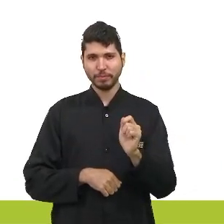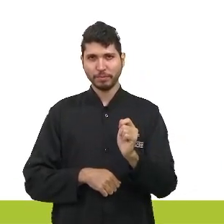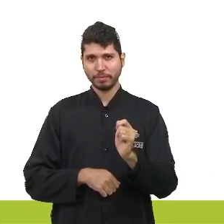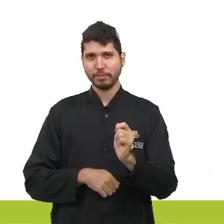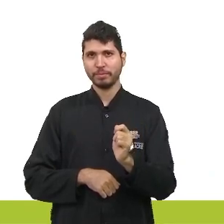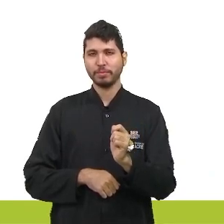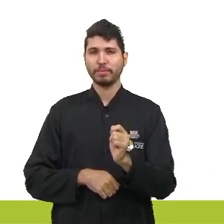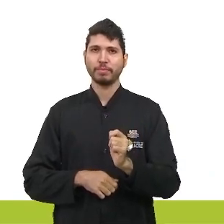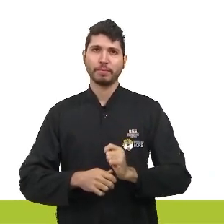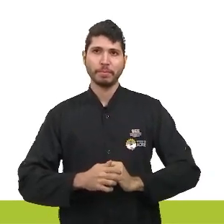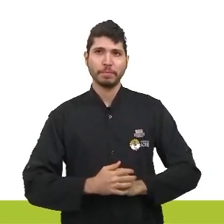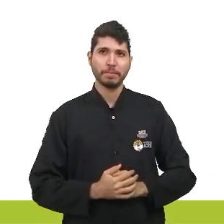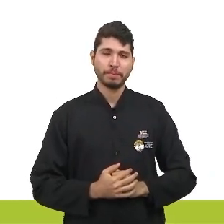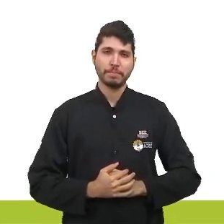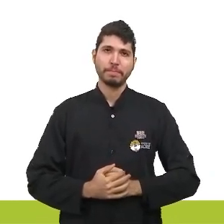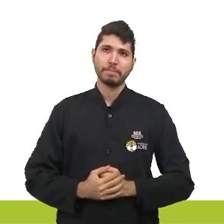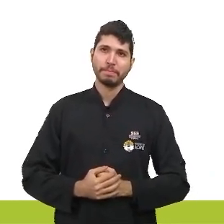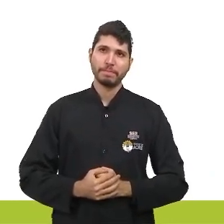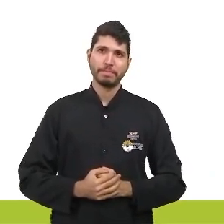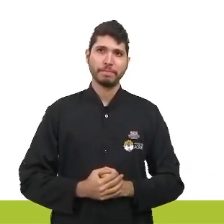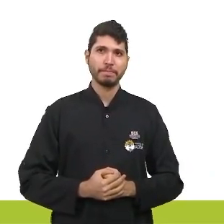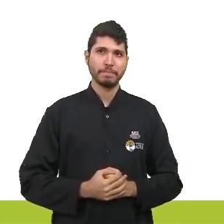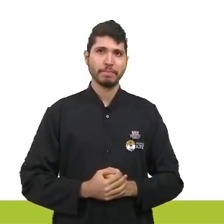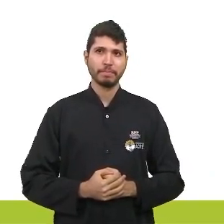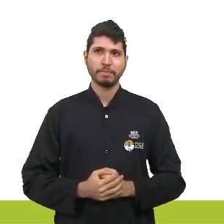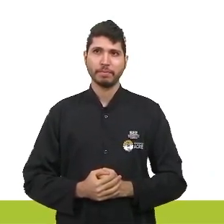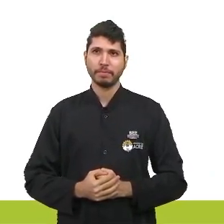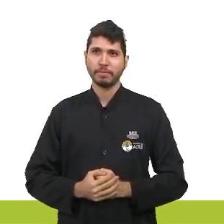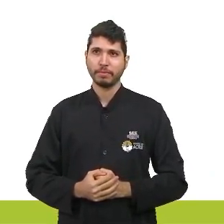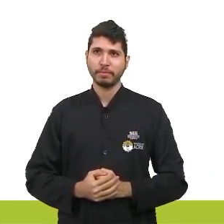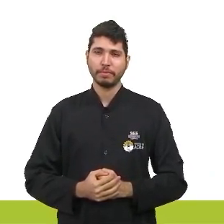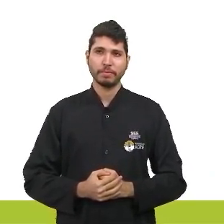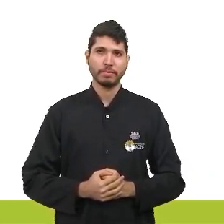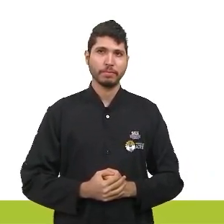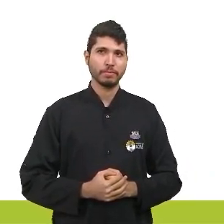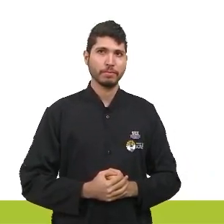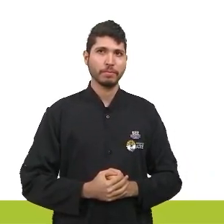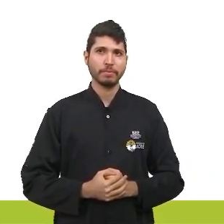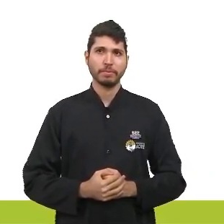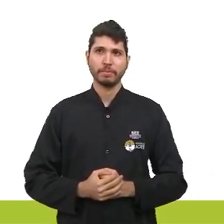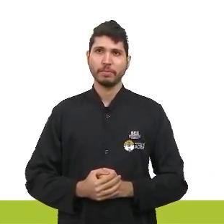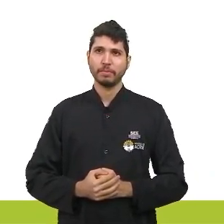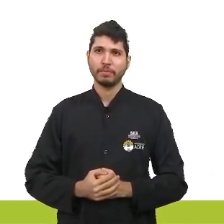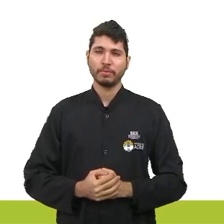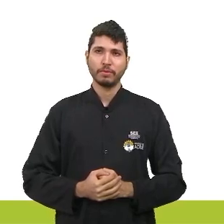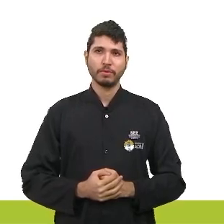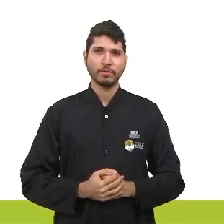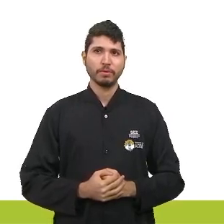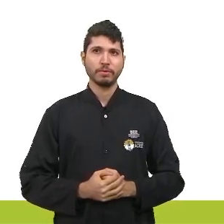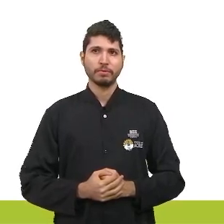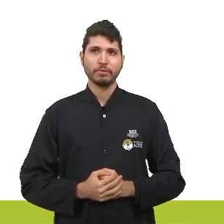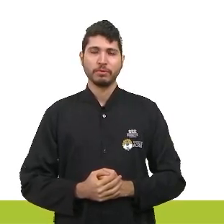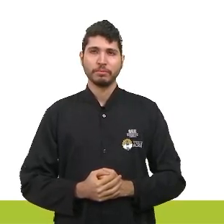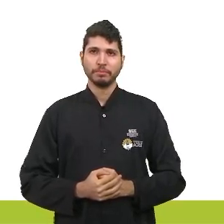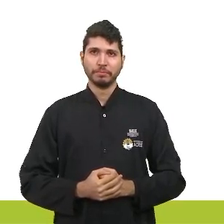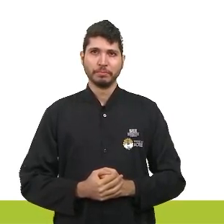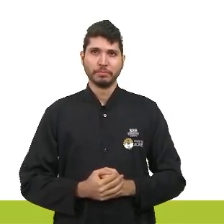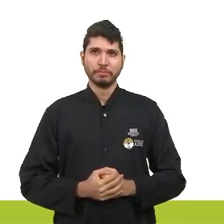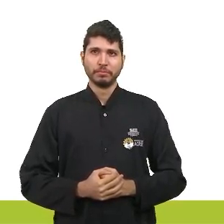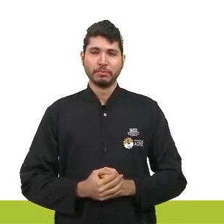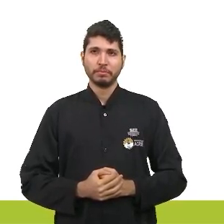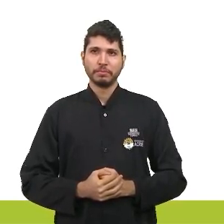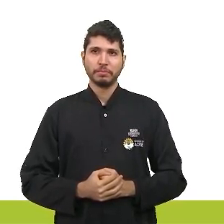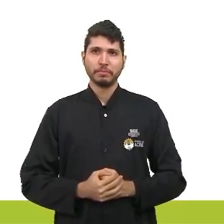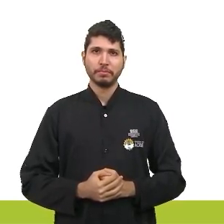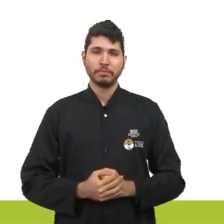Então, nós teríamos, eu vou colocar esse A aqui, vou colocar S, né? Desculpa, para falar de